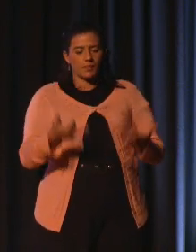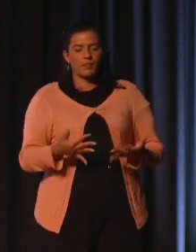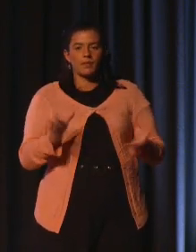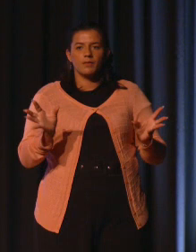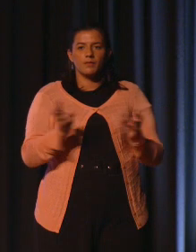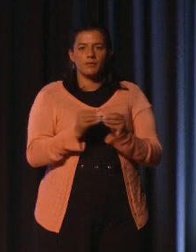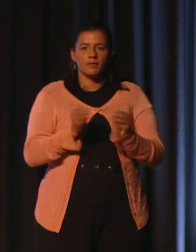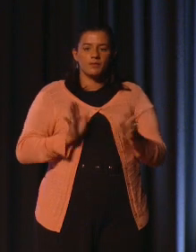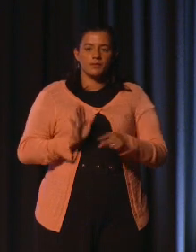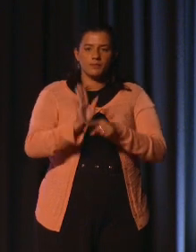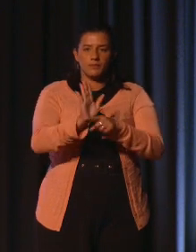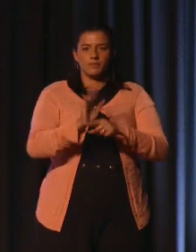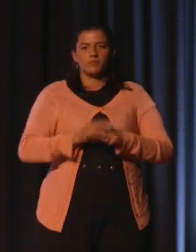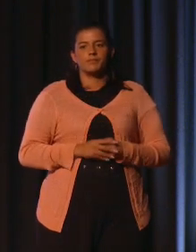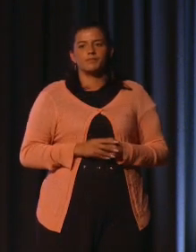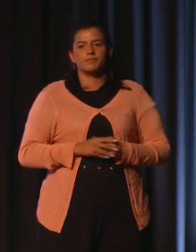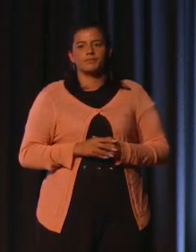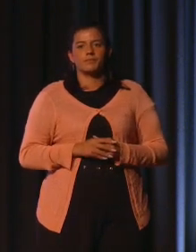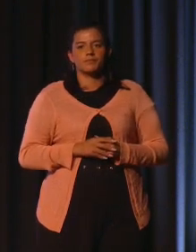nossa atribuição, tá?